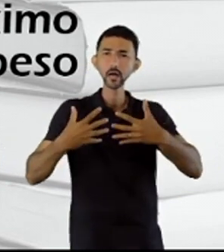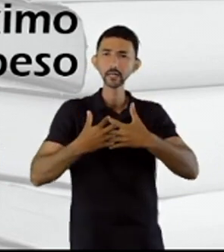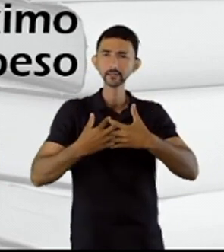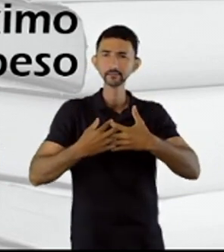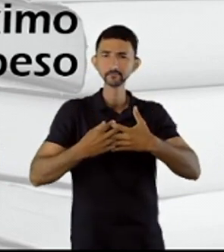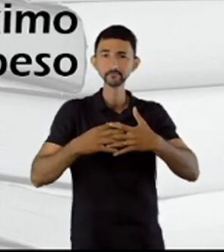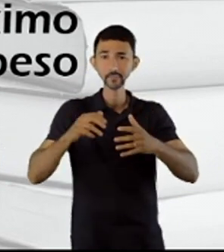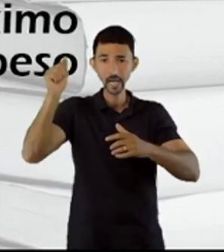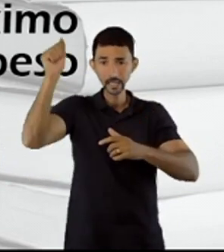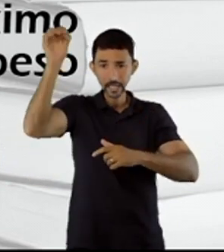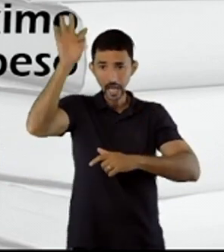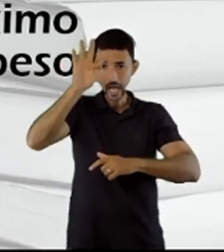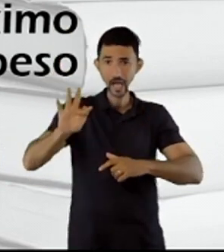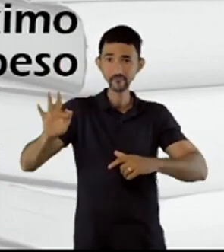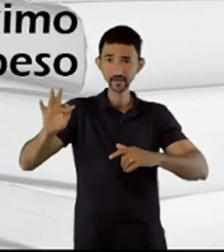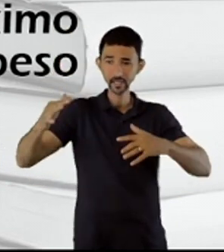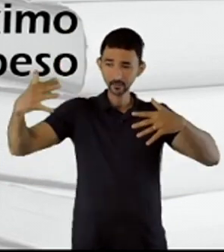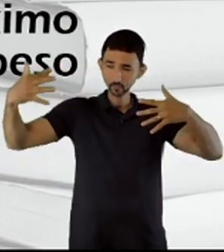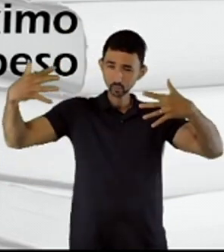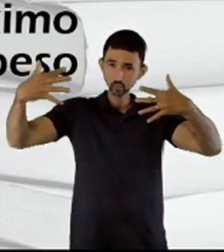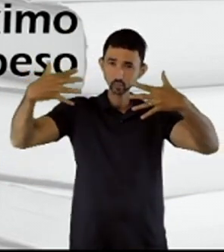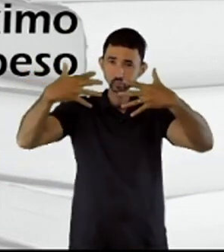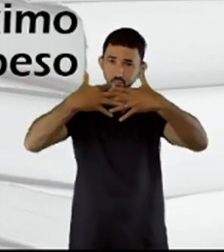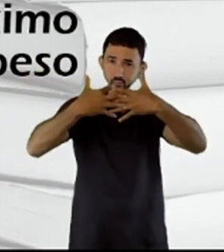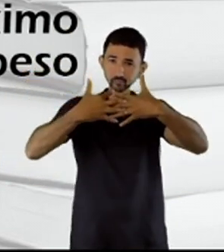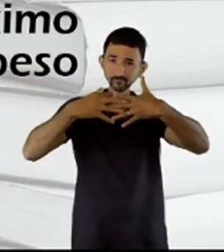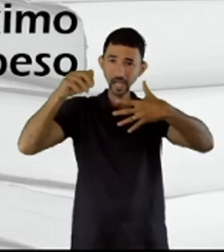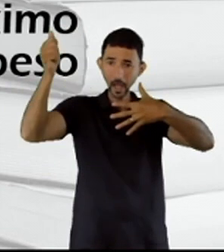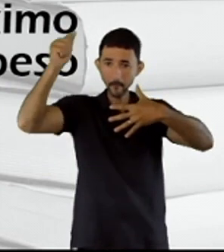da África, né? Na parte